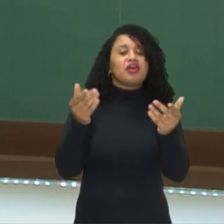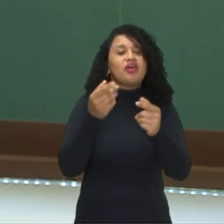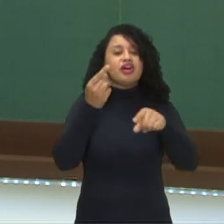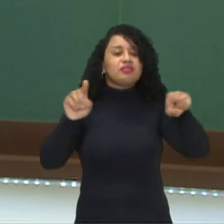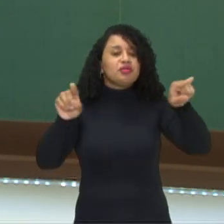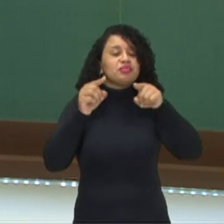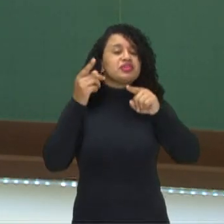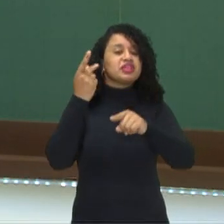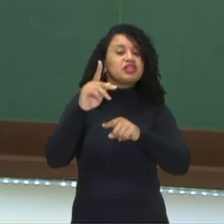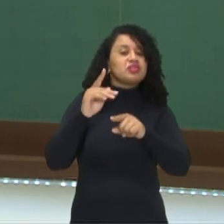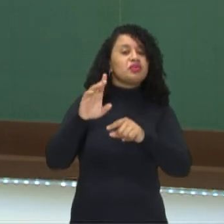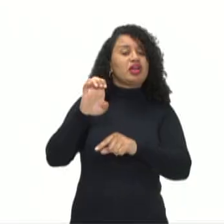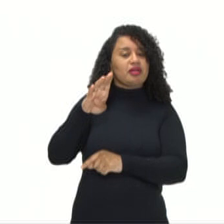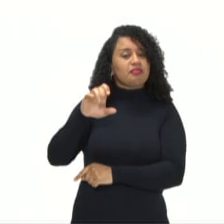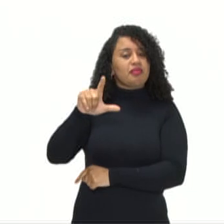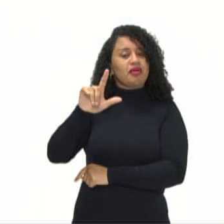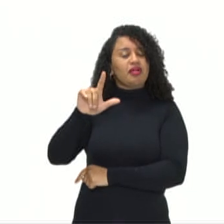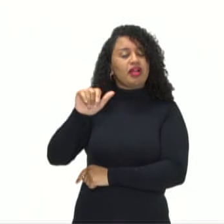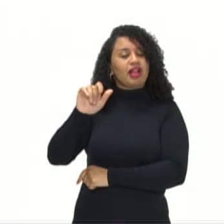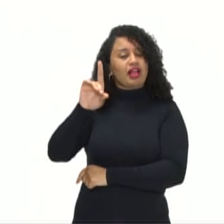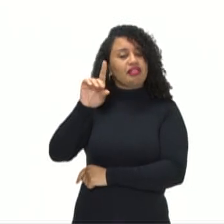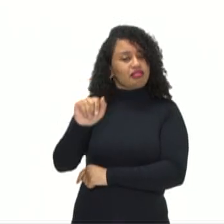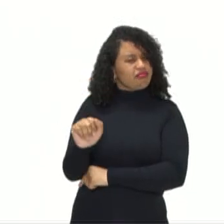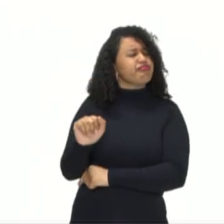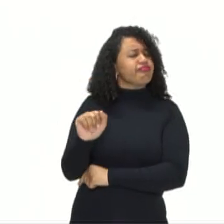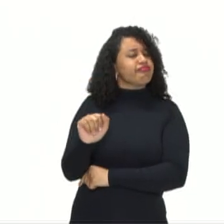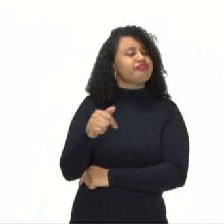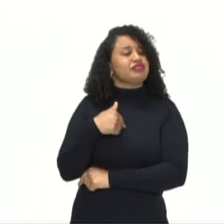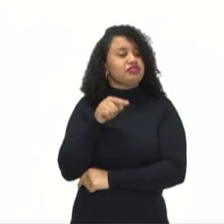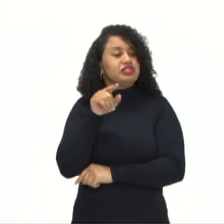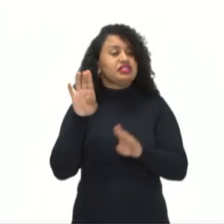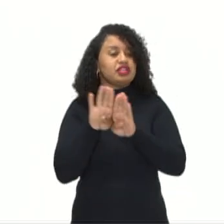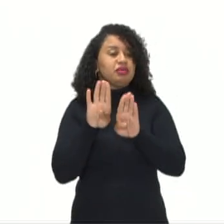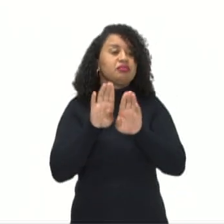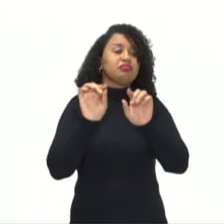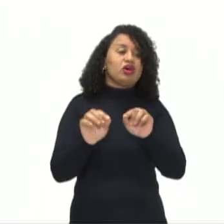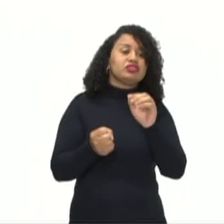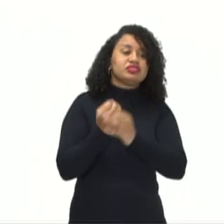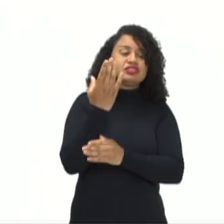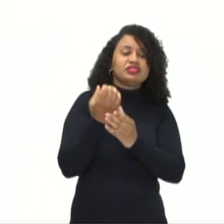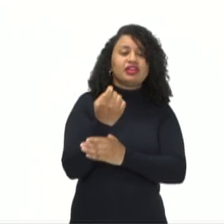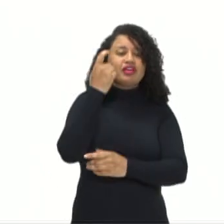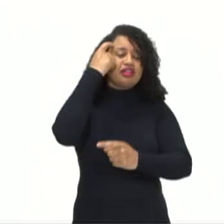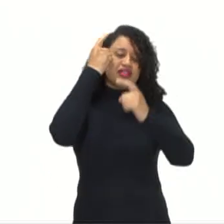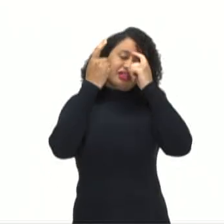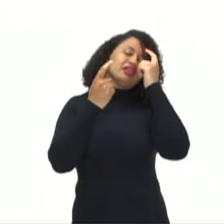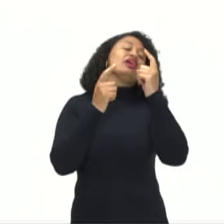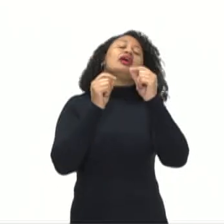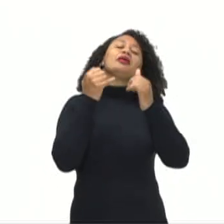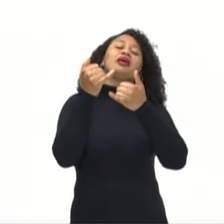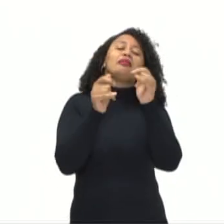de vocês, né? Então, ó, você também pode, né, uma embolada criar. Só